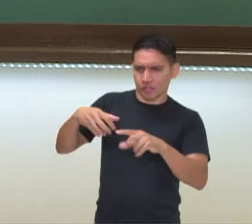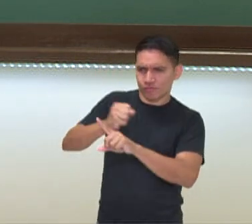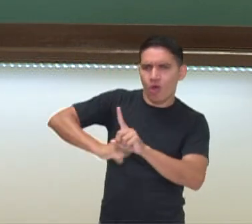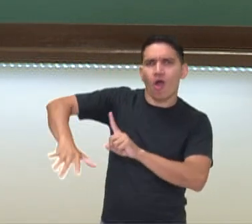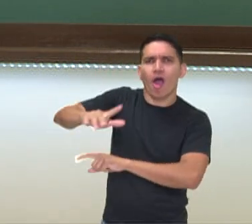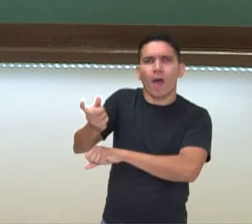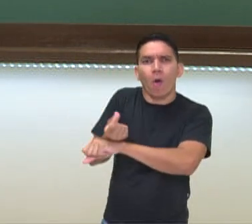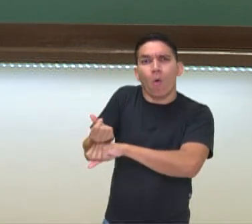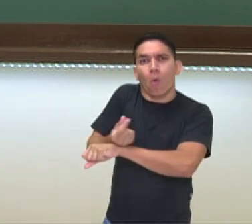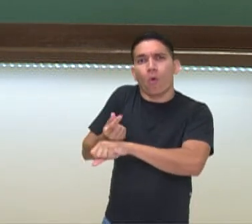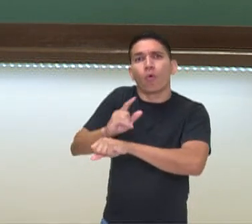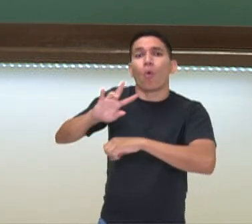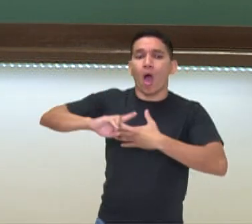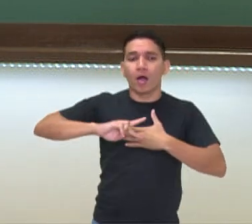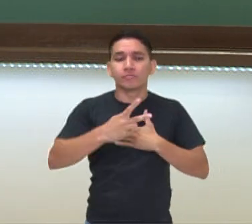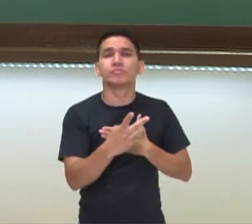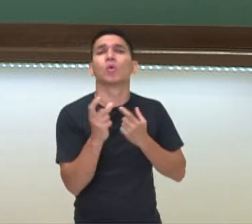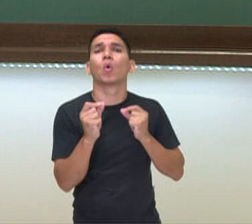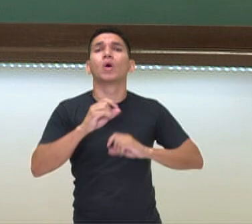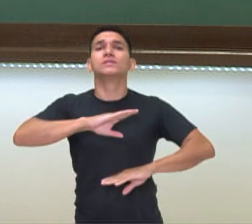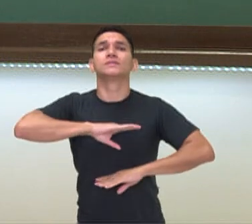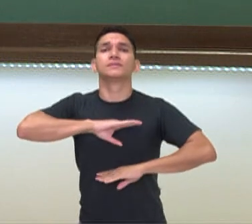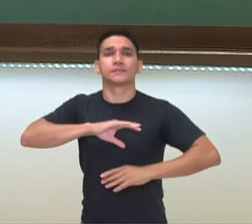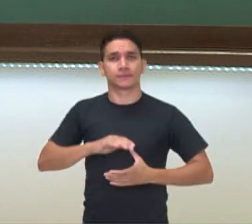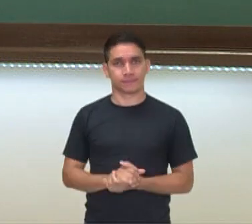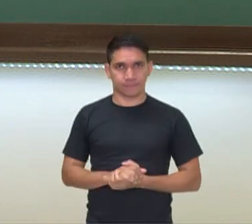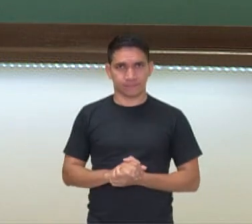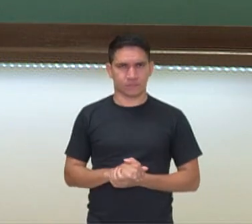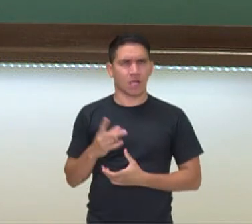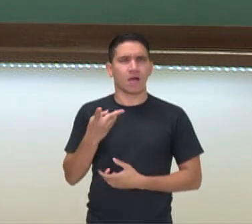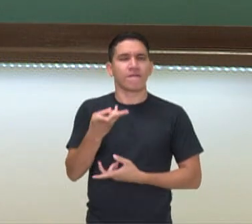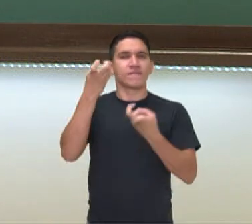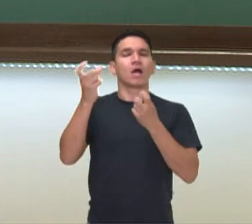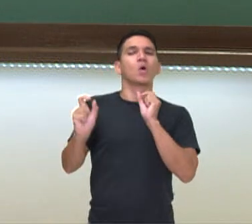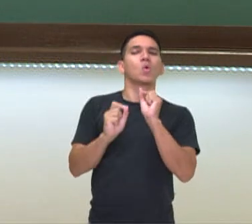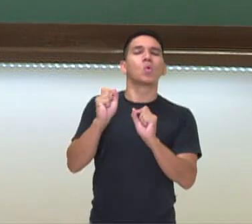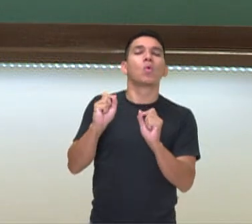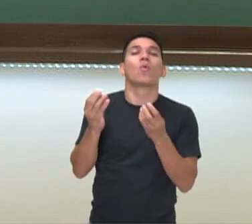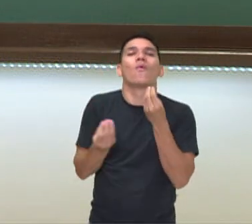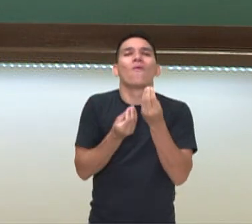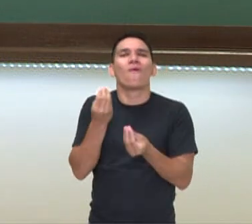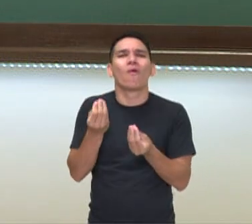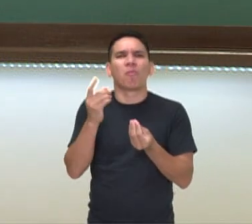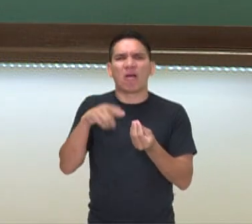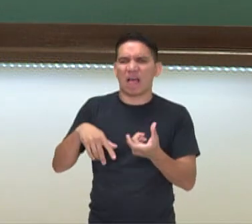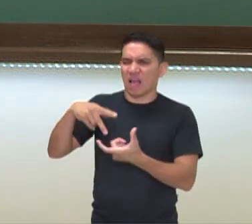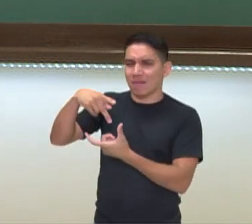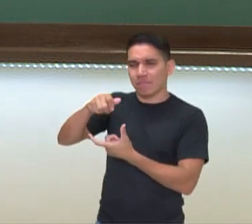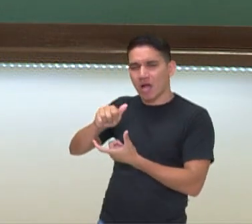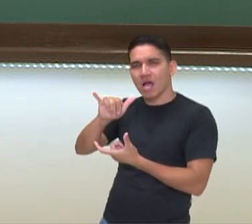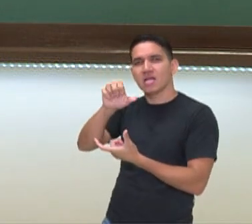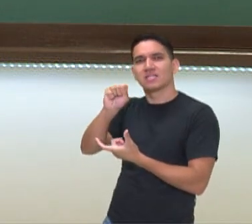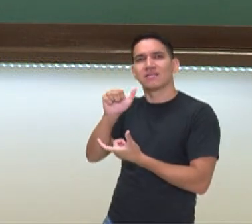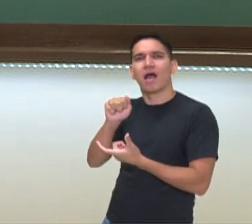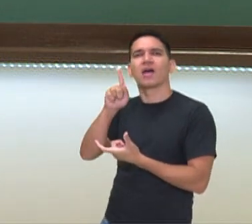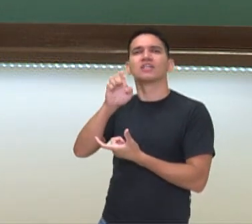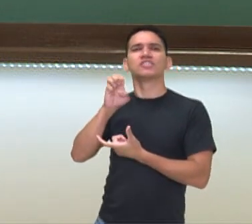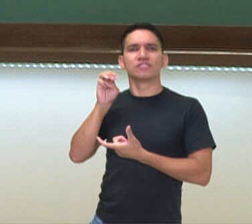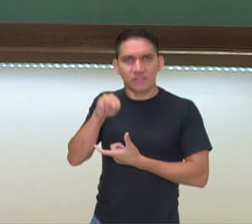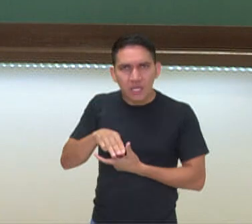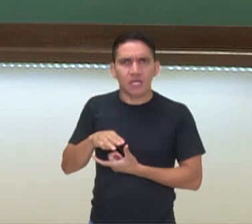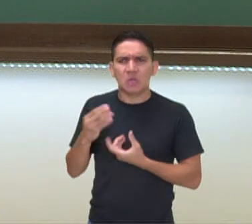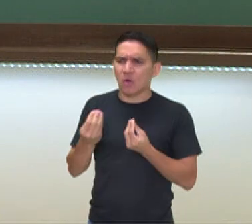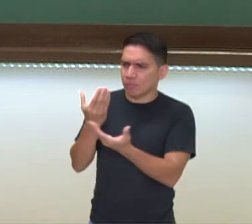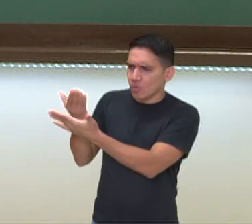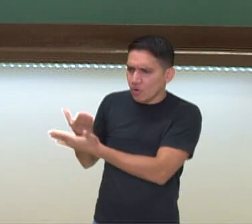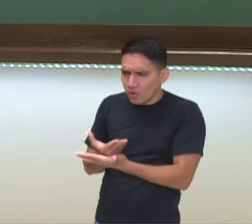quais os seus impactos sobre a paisagem. Então a gente vai rever esses conceitos de paisagem, a importância do estudo da paisagem para a